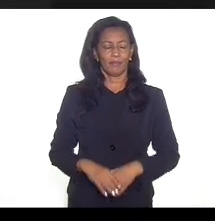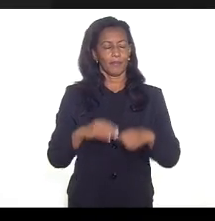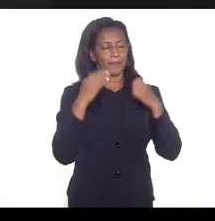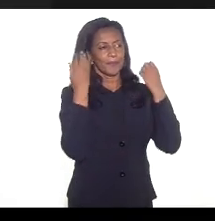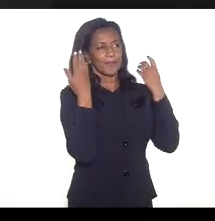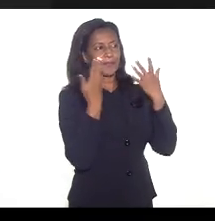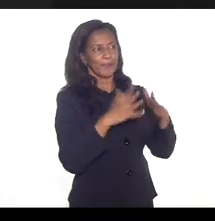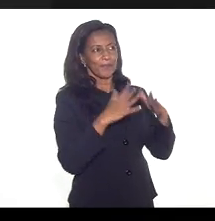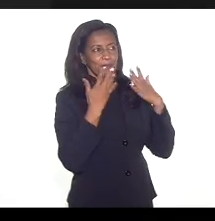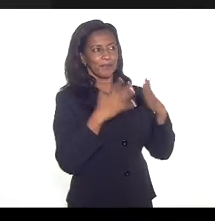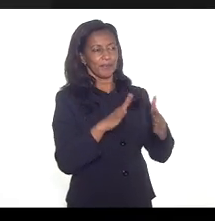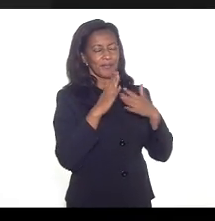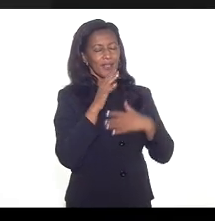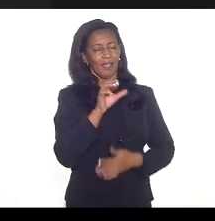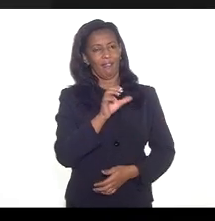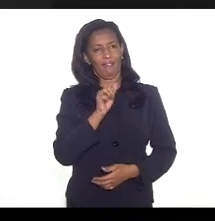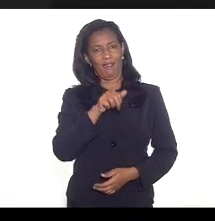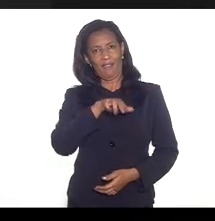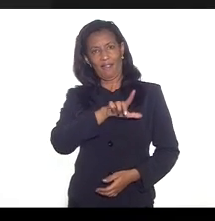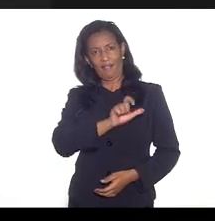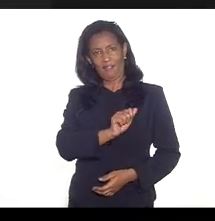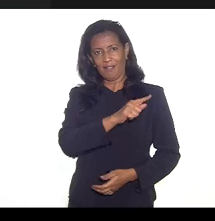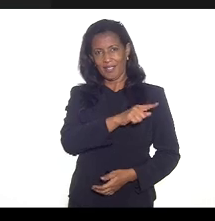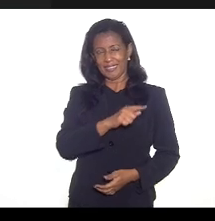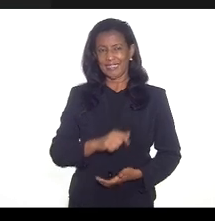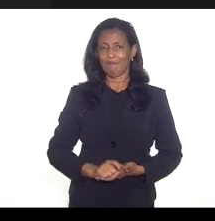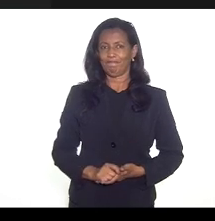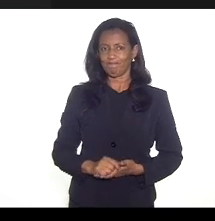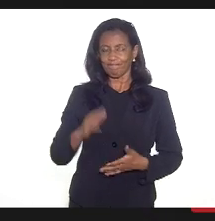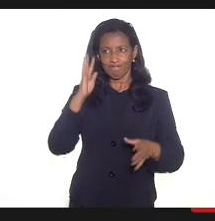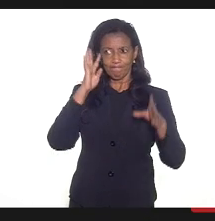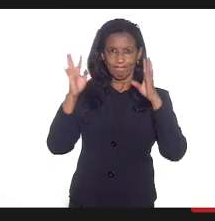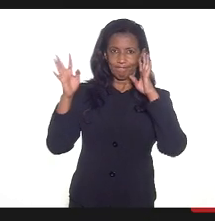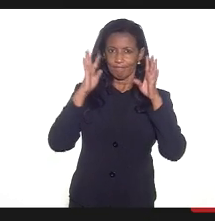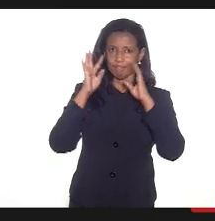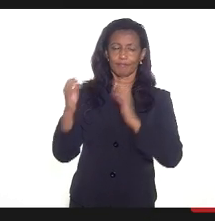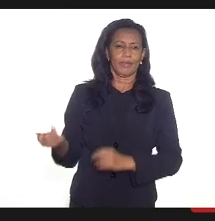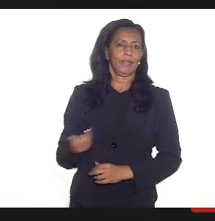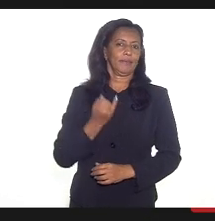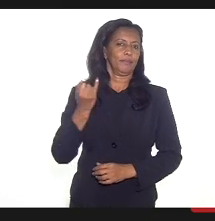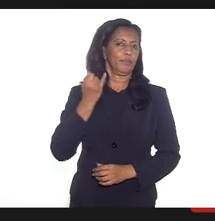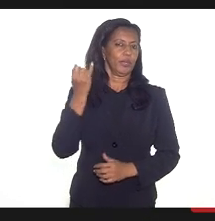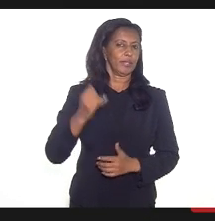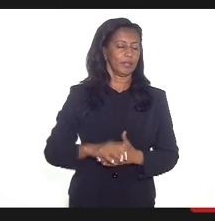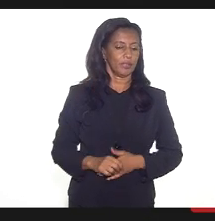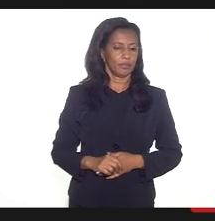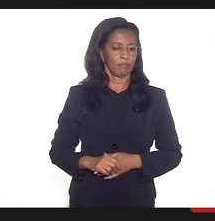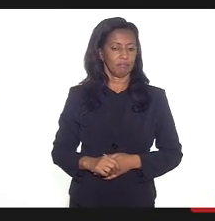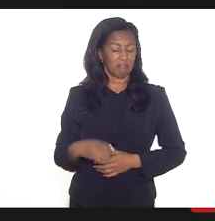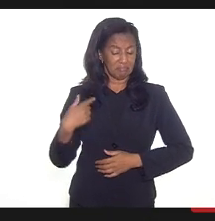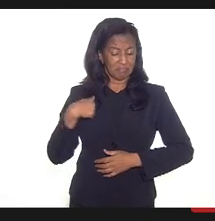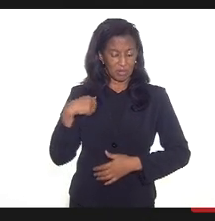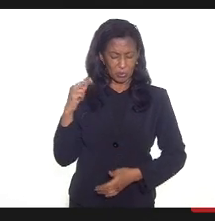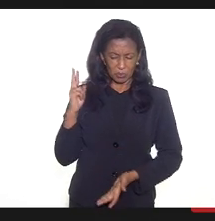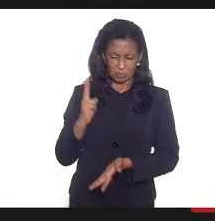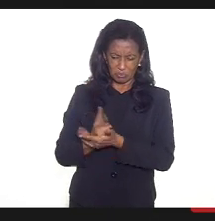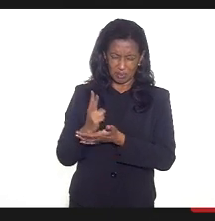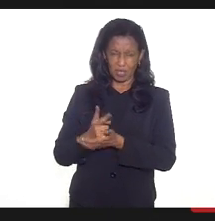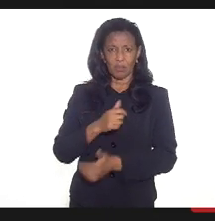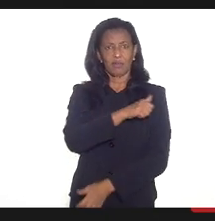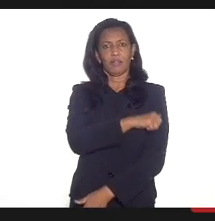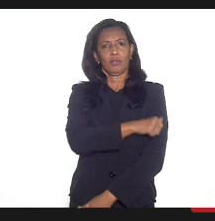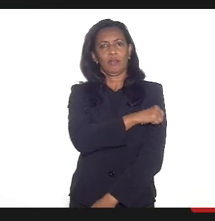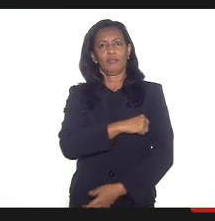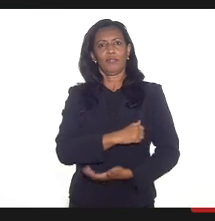Parabéns, Carla. Muito obrigada. Essas reflexões são muito importantes, né? Eu mesma, eu venho da